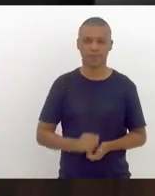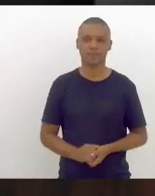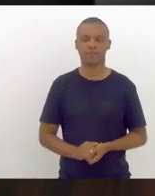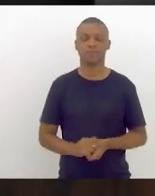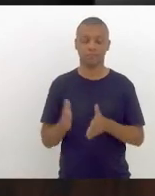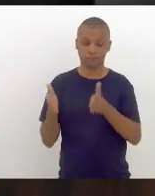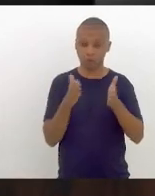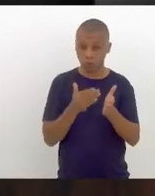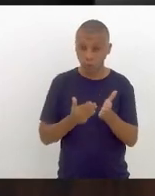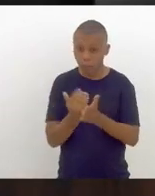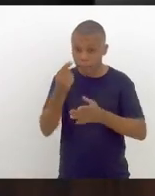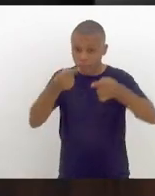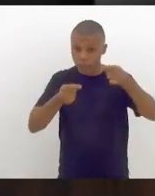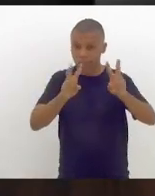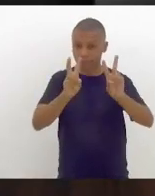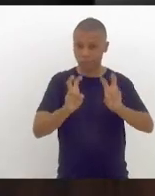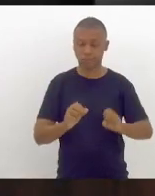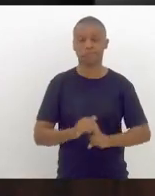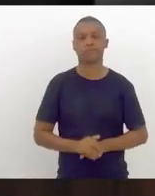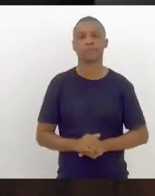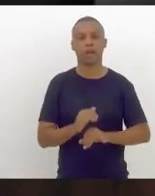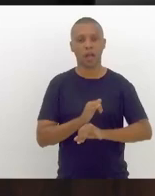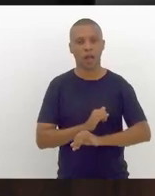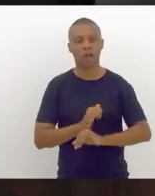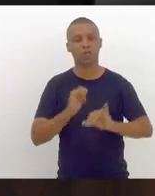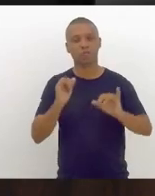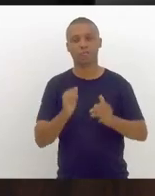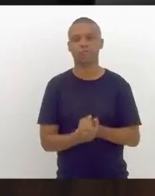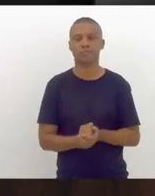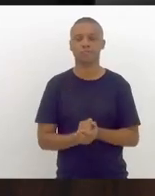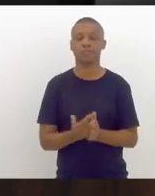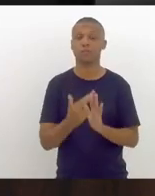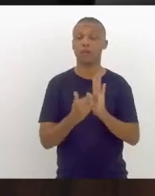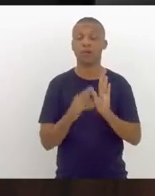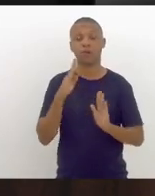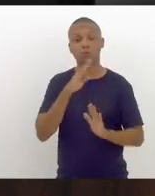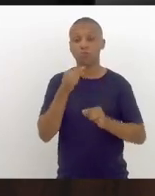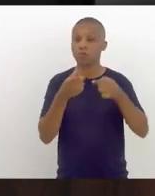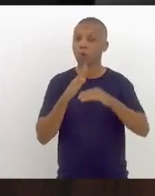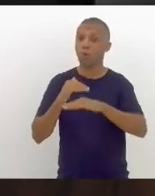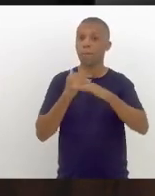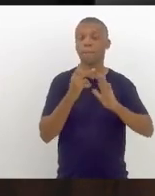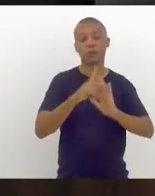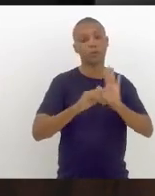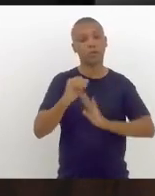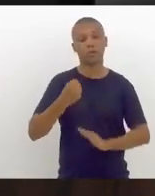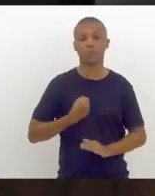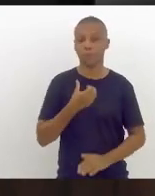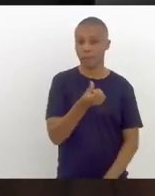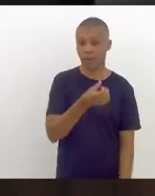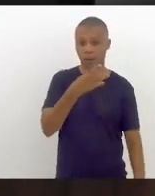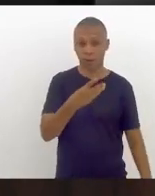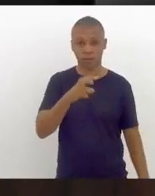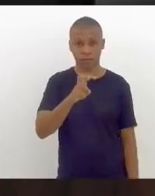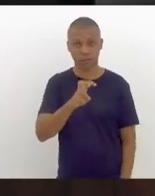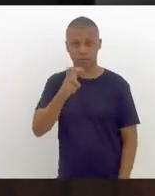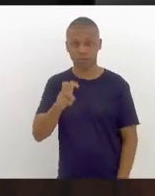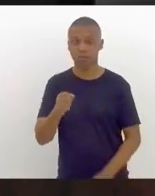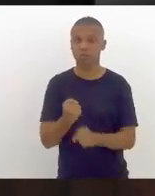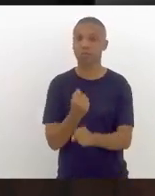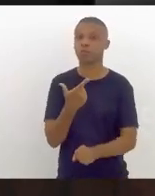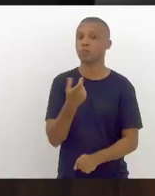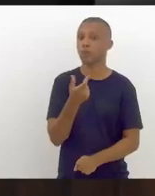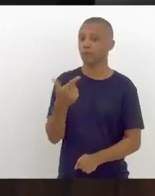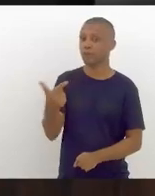vamos a pauta anuncio em regime de urgência e discussão única projeto de lei 6455 de 22